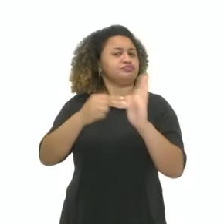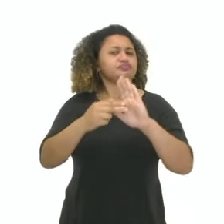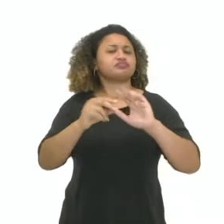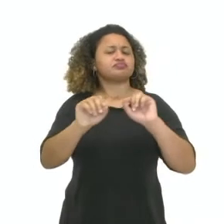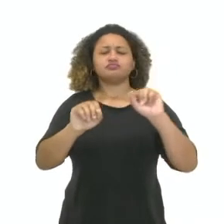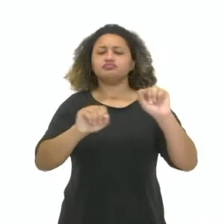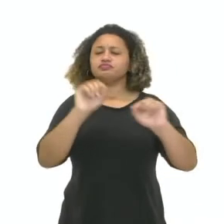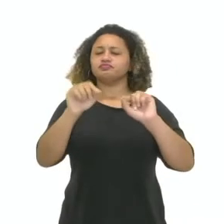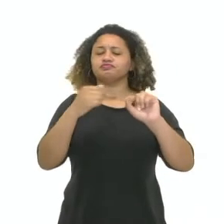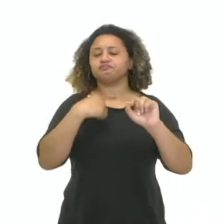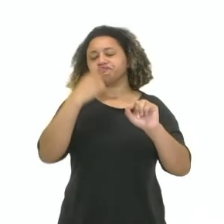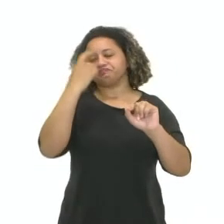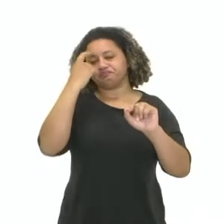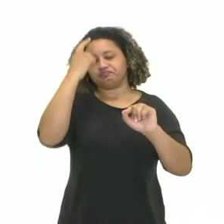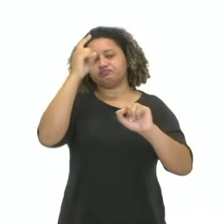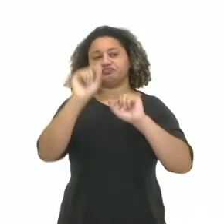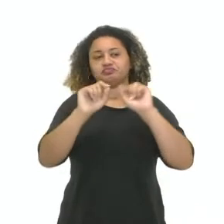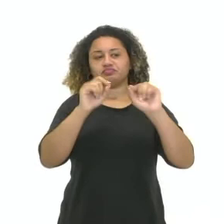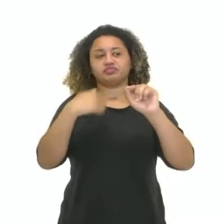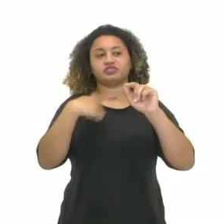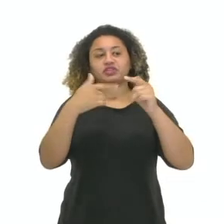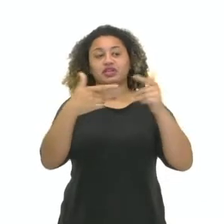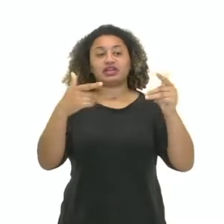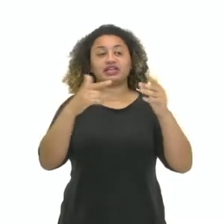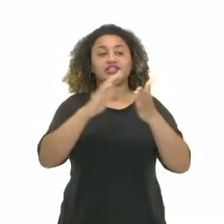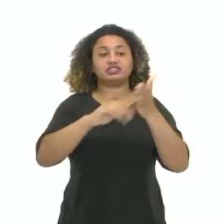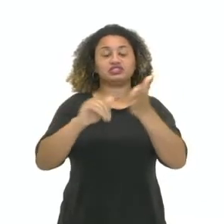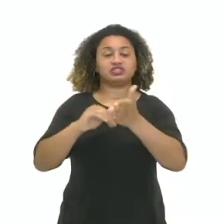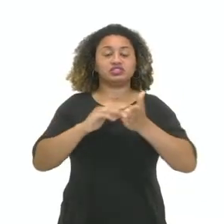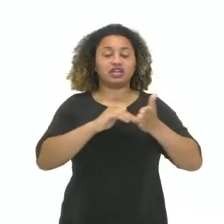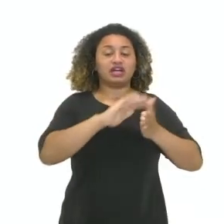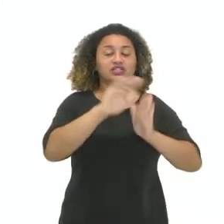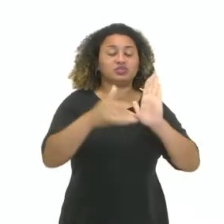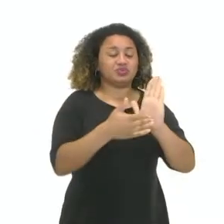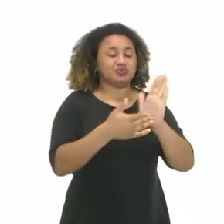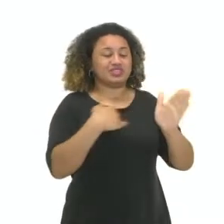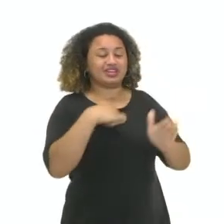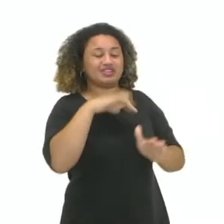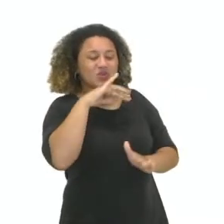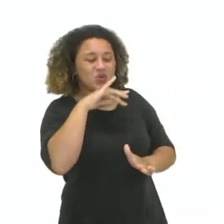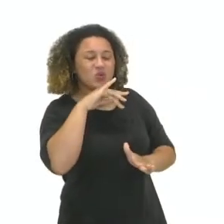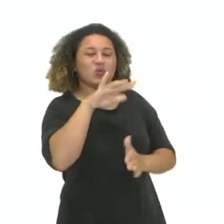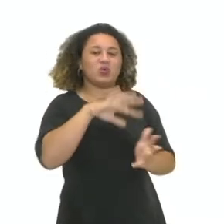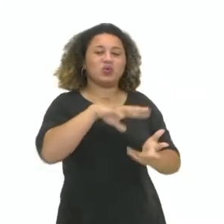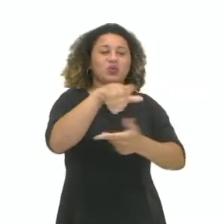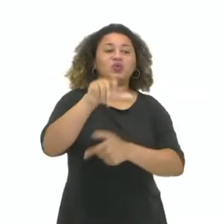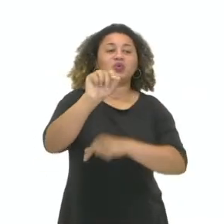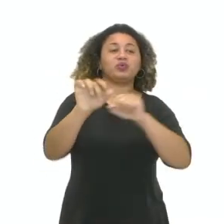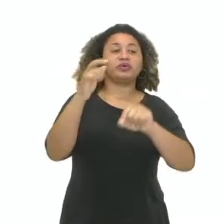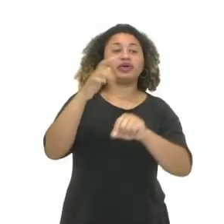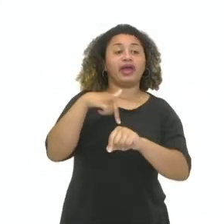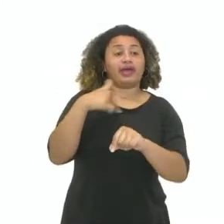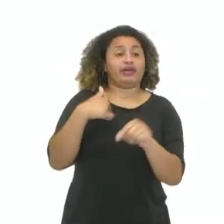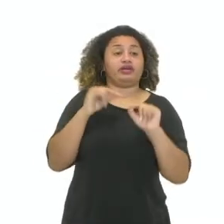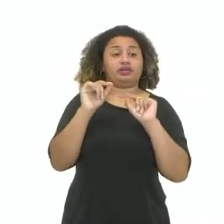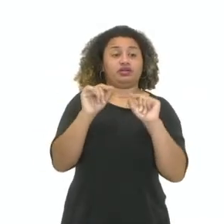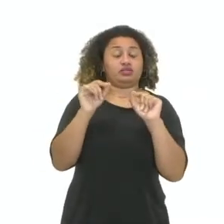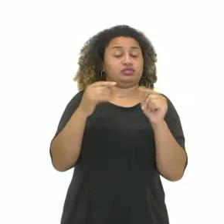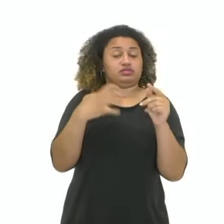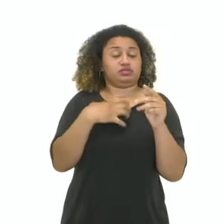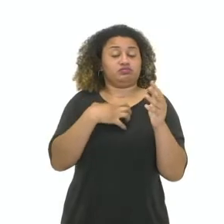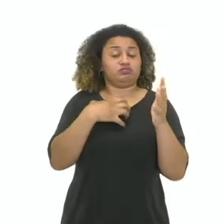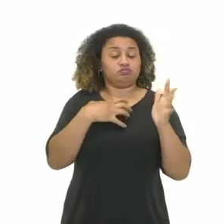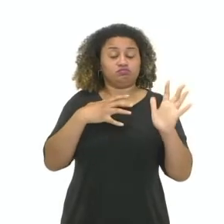inventar o quê? Um emplasto que eliminasse todos os males do mundo. Tal solução seria, por certo,